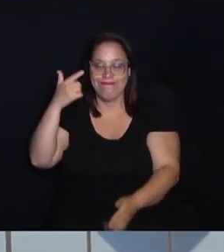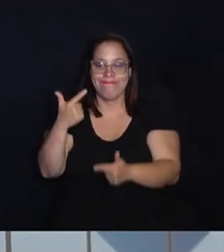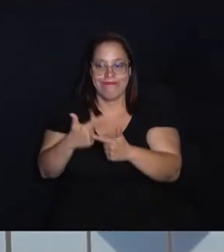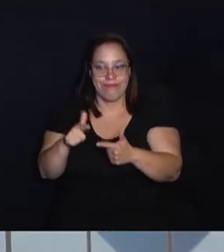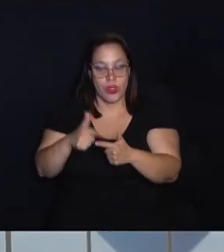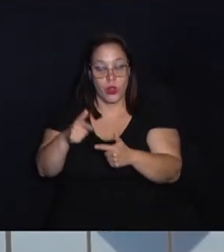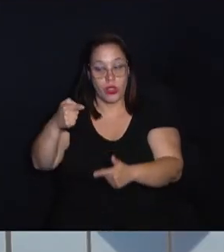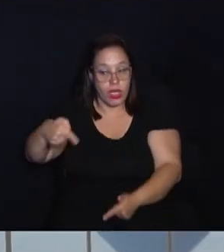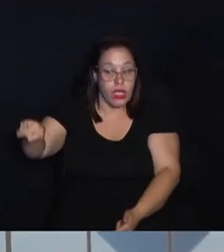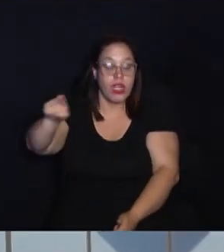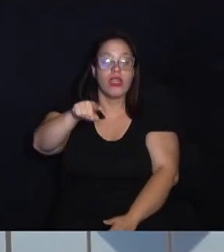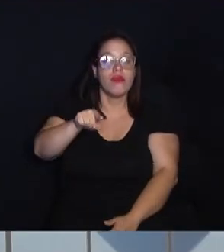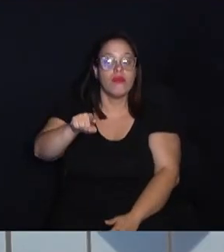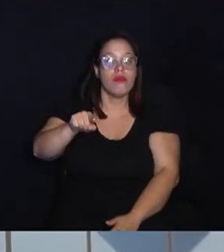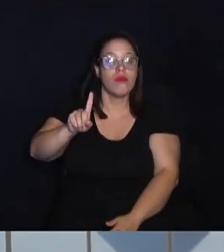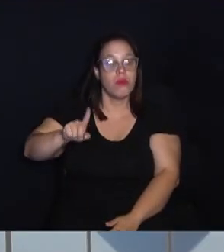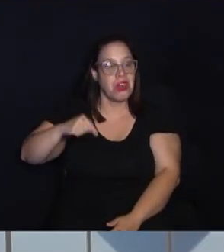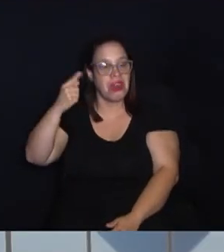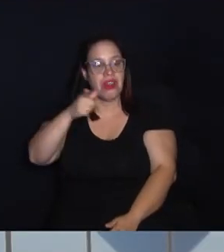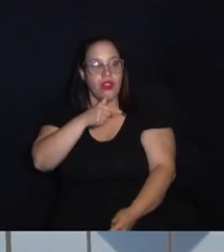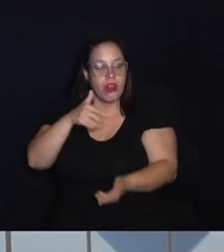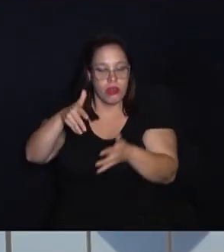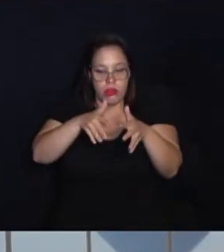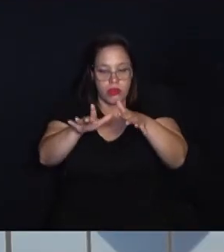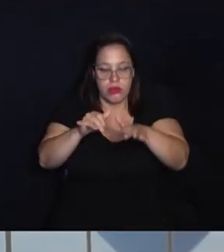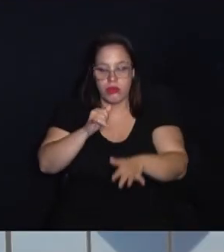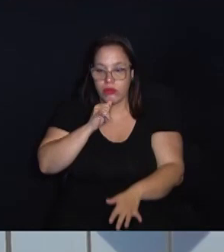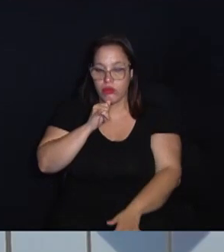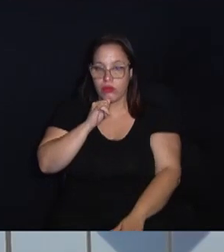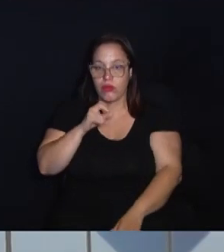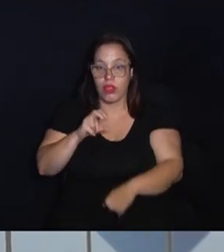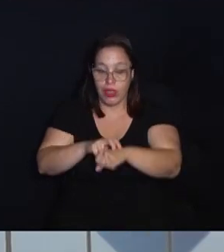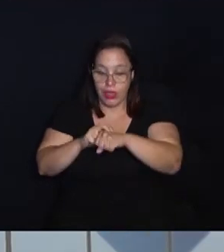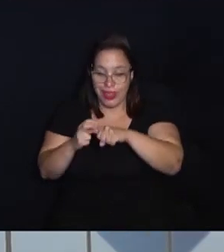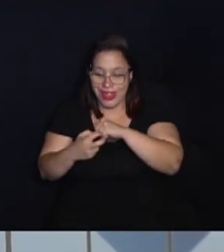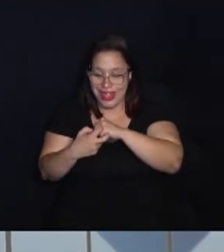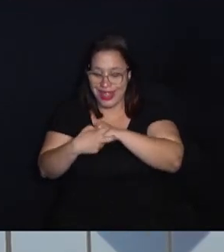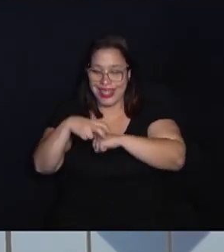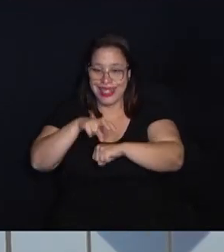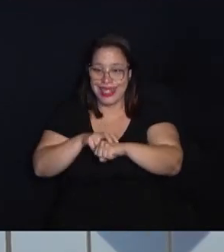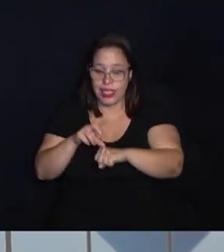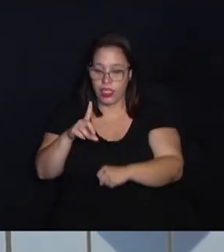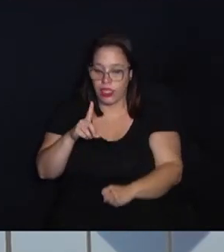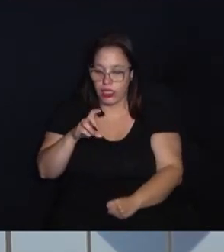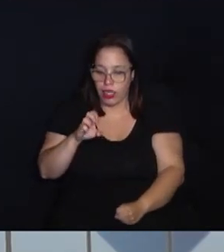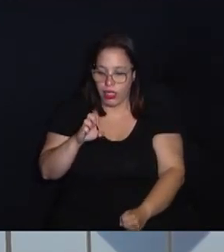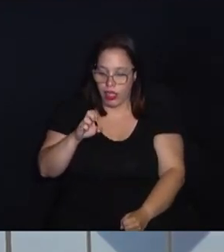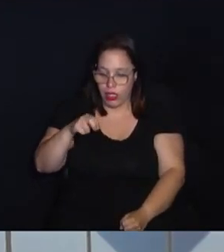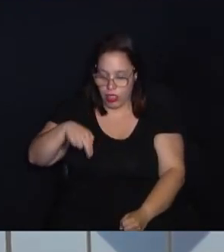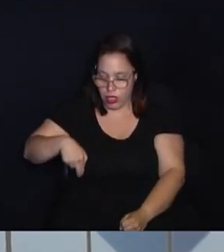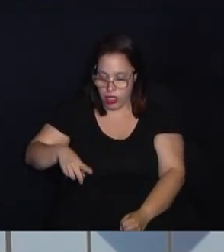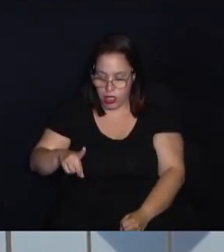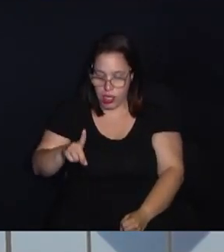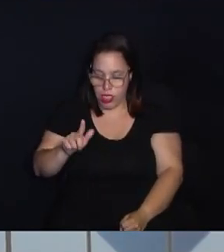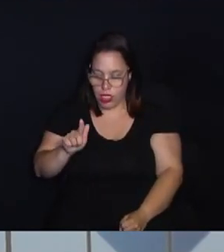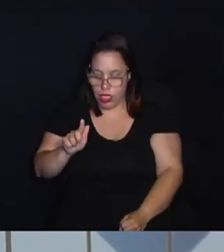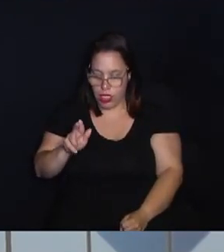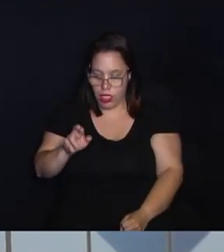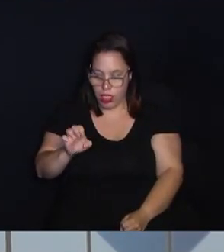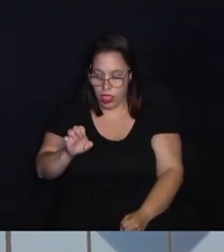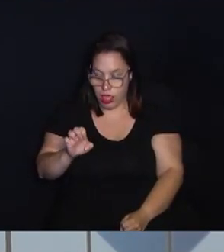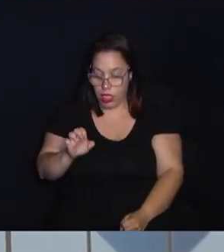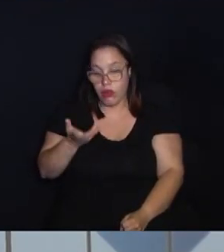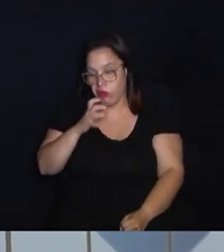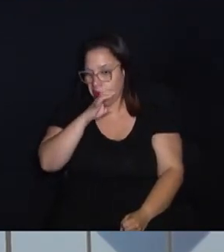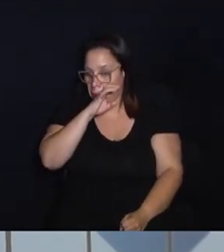lá. E para além das enchentes, né, por exemplo, você falou da dengue, né? A gente deve enfrentar nova onda de dengue aí.